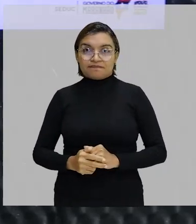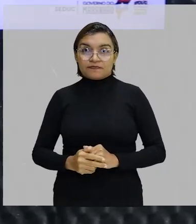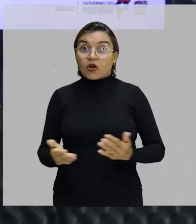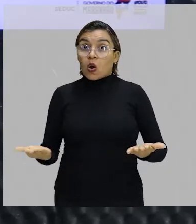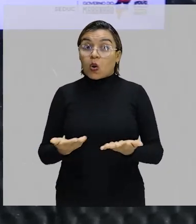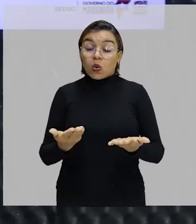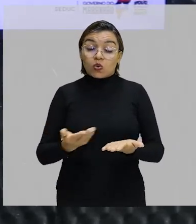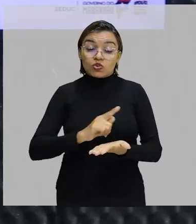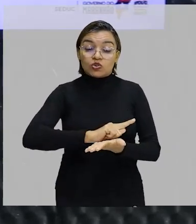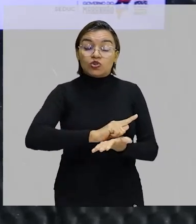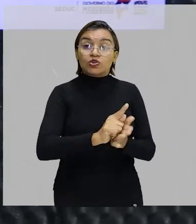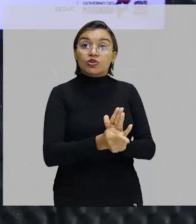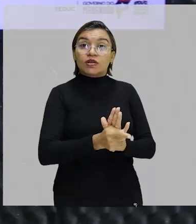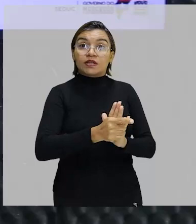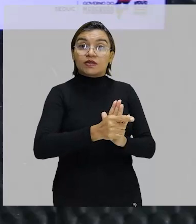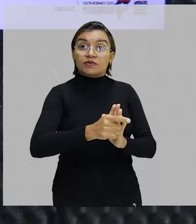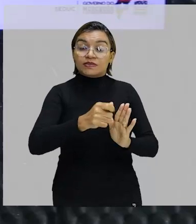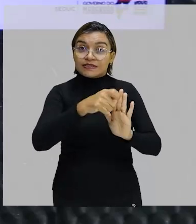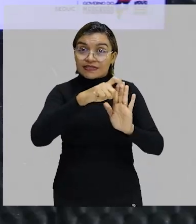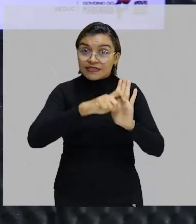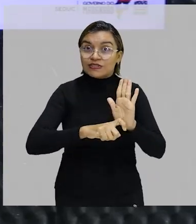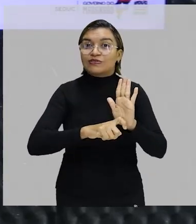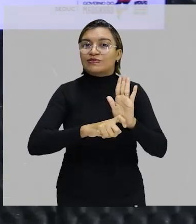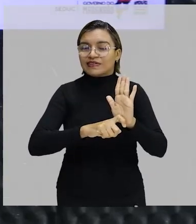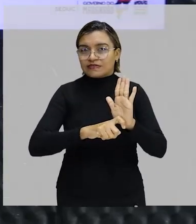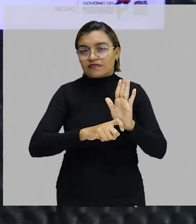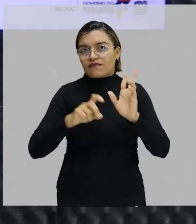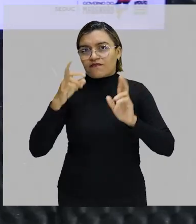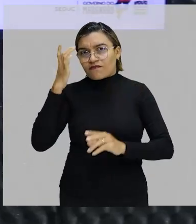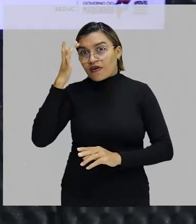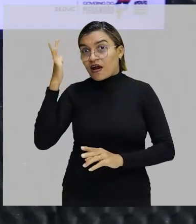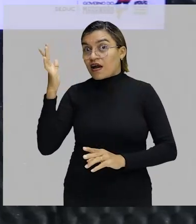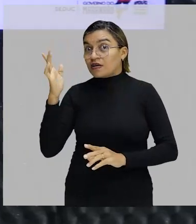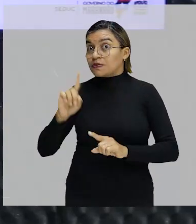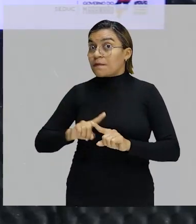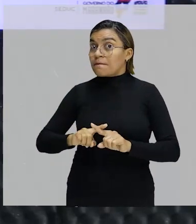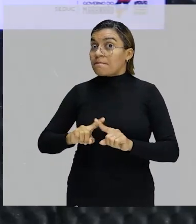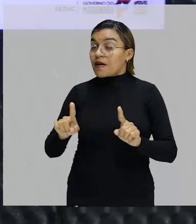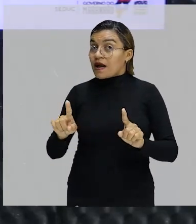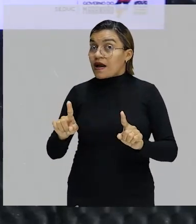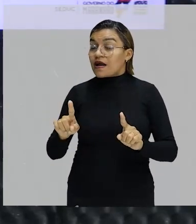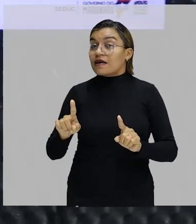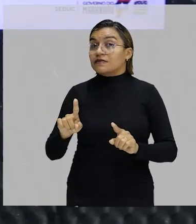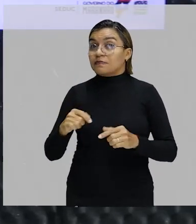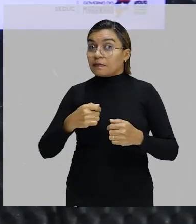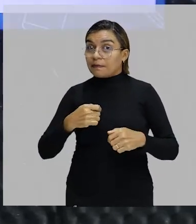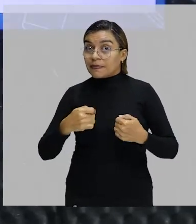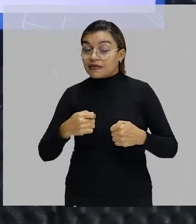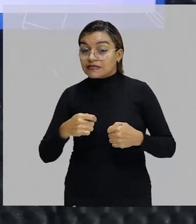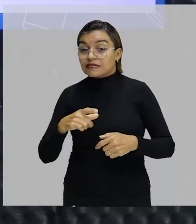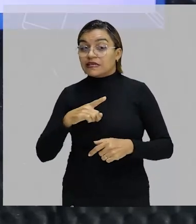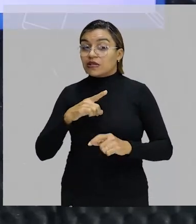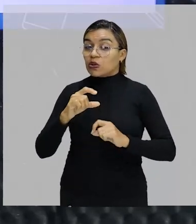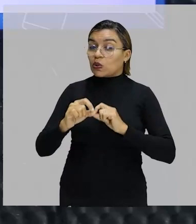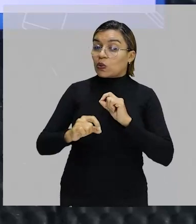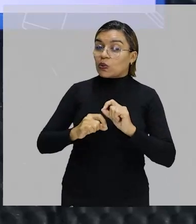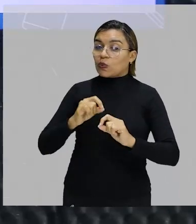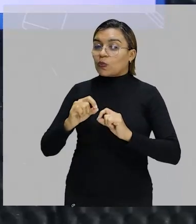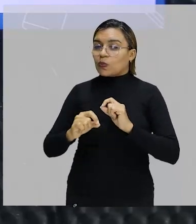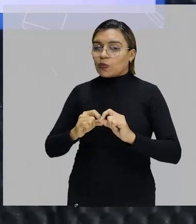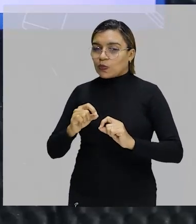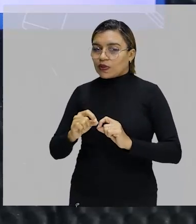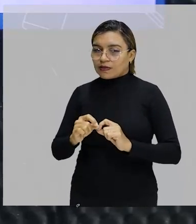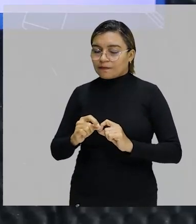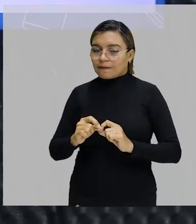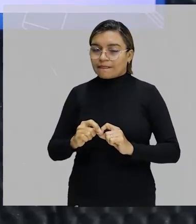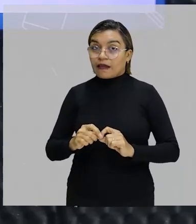gêneros textuais fáceis, entre aspas, né? Fáceis assim, rotineiros, que são o